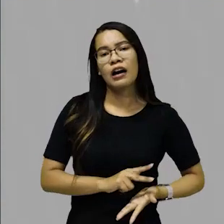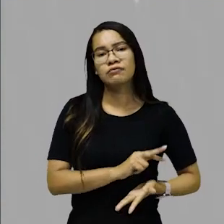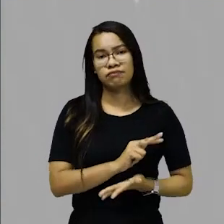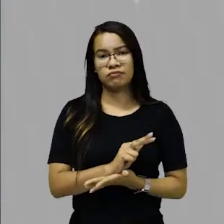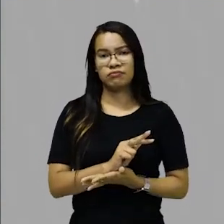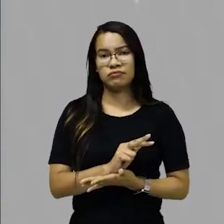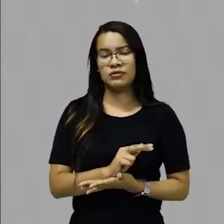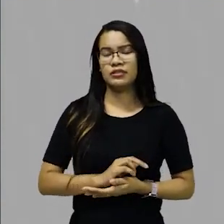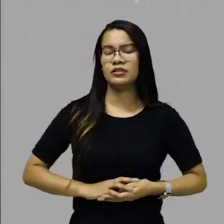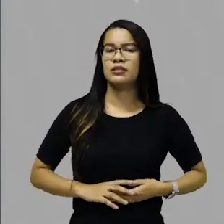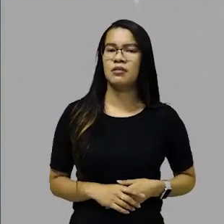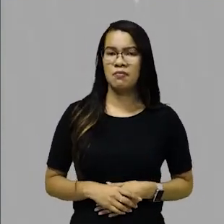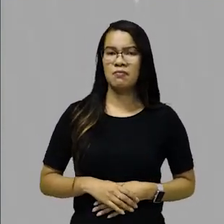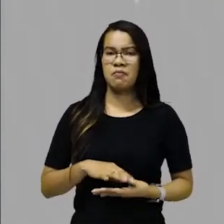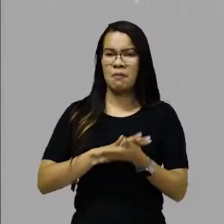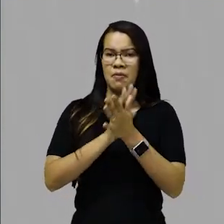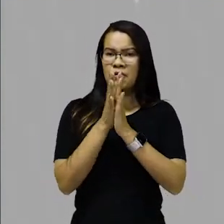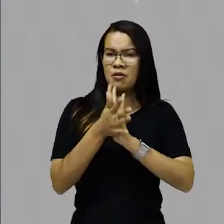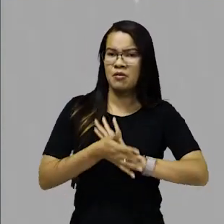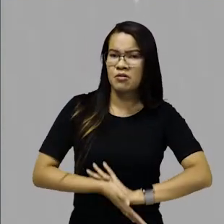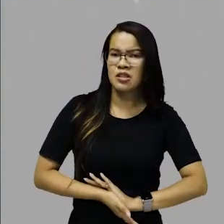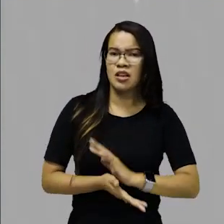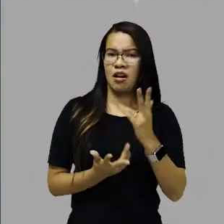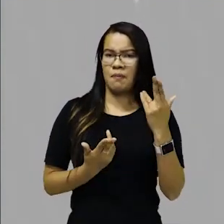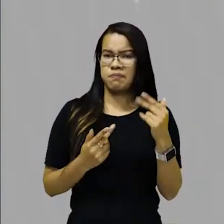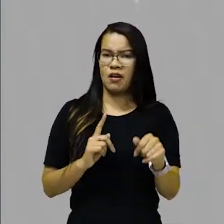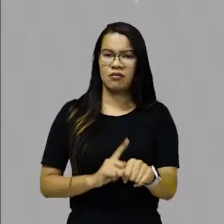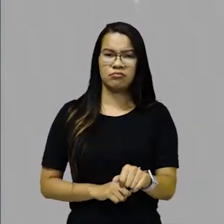mesmo tempo. Vários tipos de preconceito.